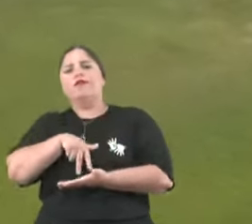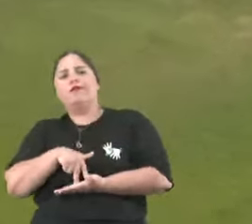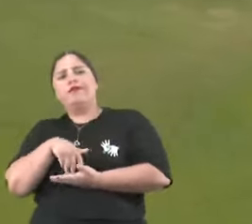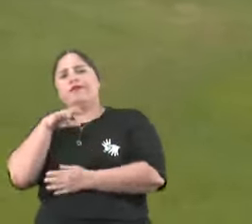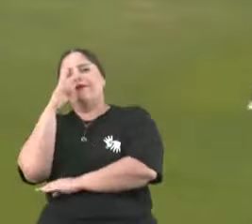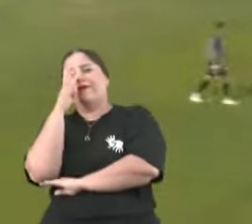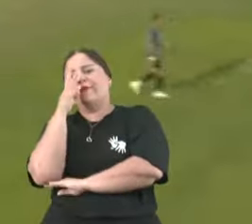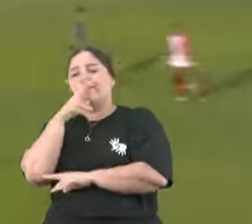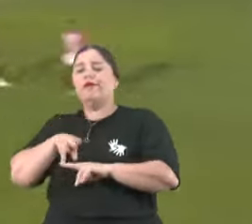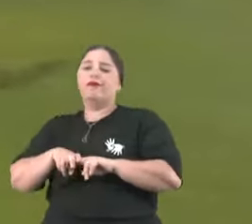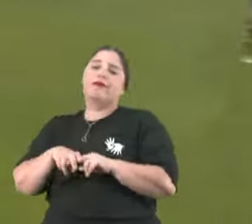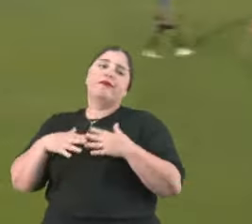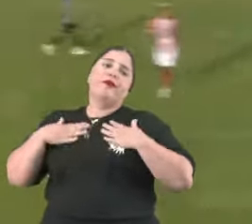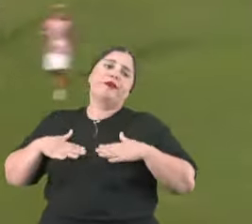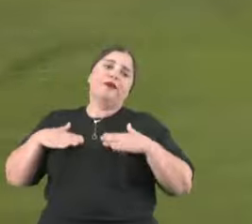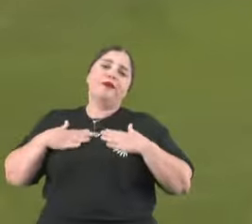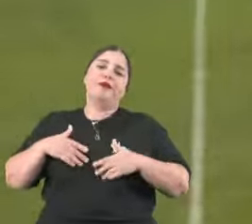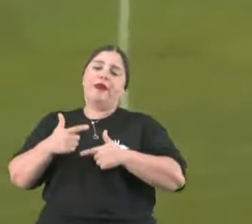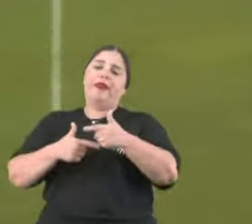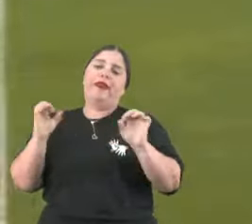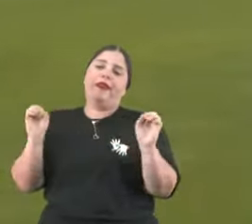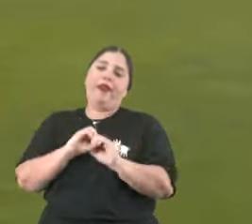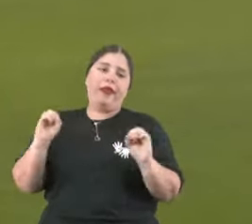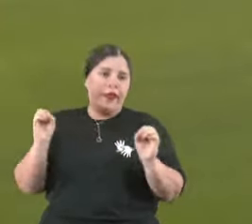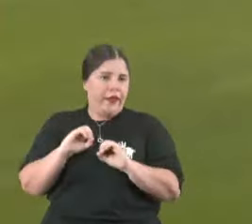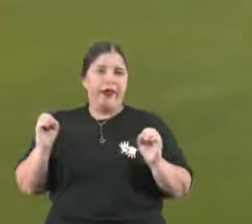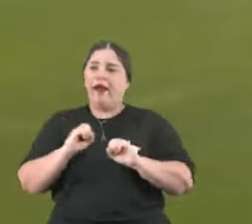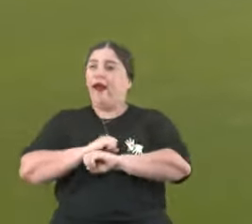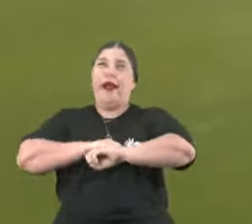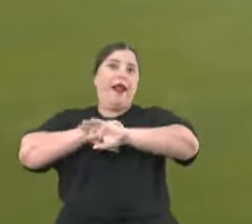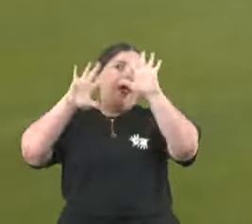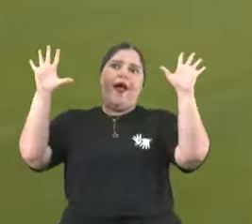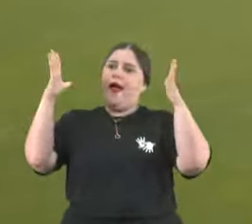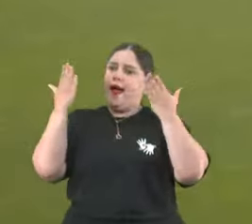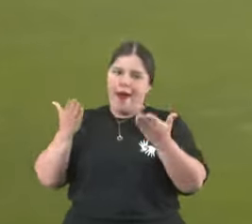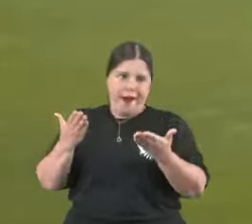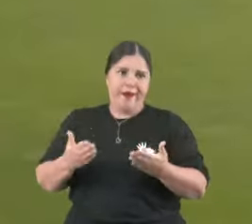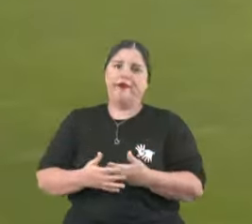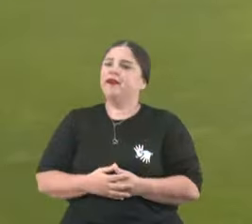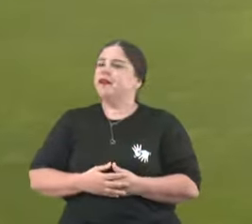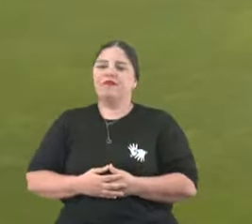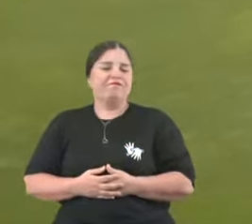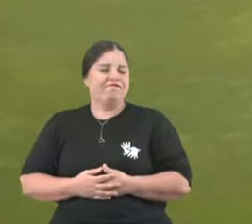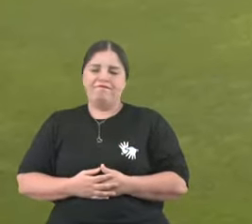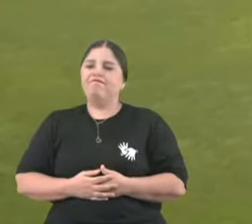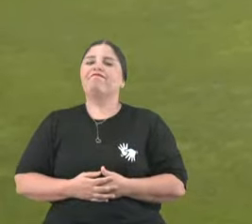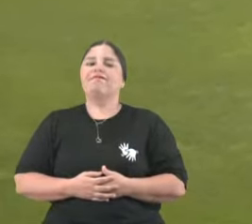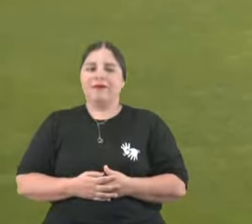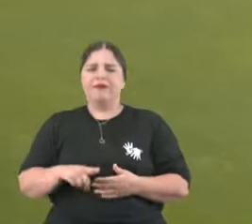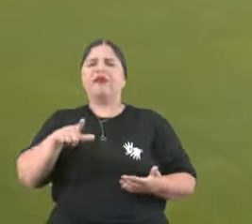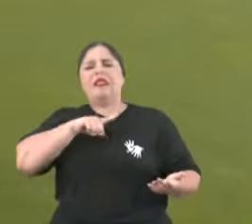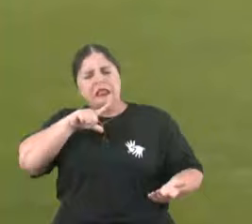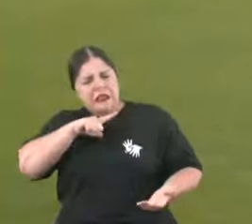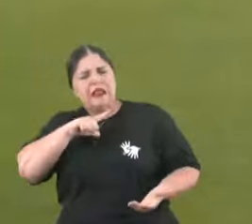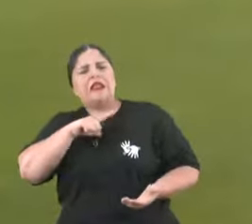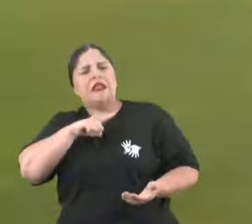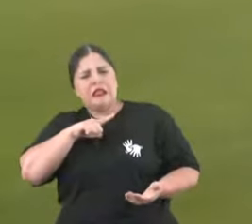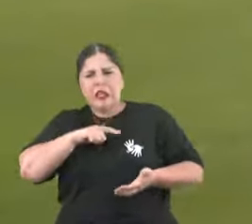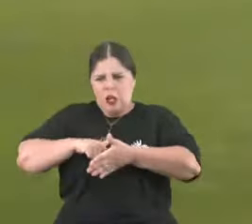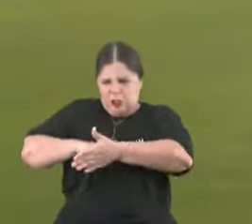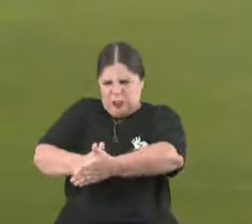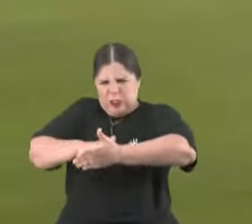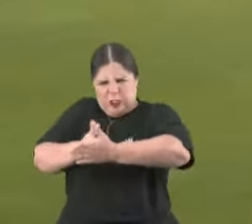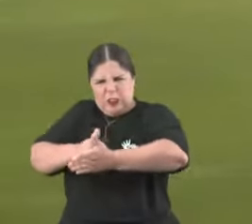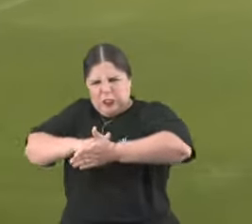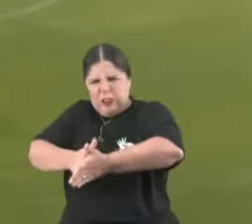não trabalharam em lances assim claros de finalização. Então você tem muita briga na intermediária. Tem